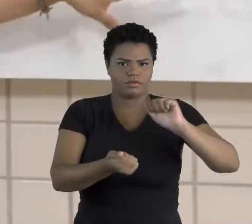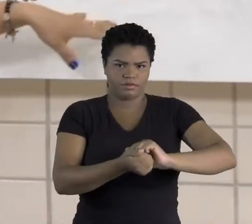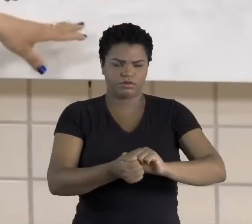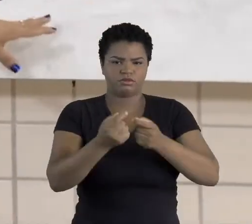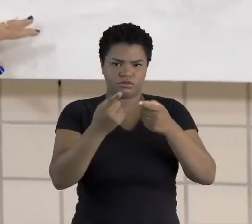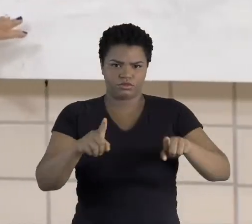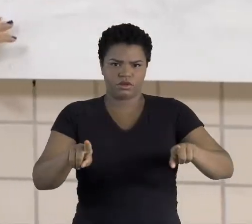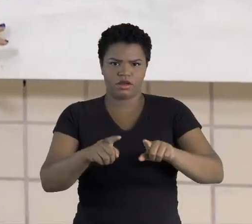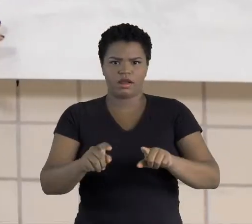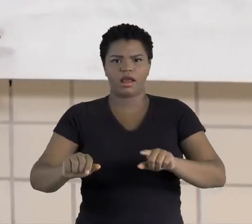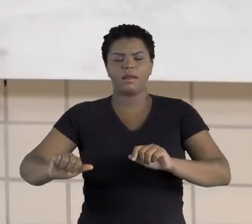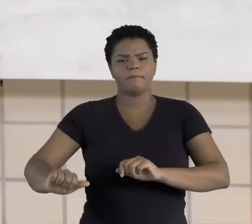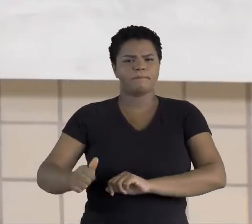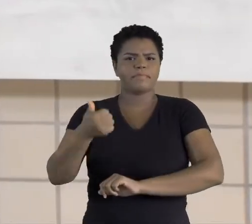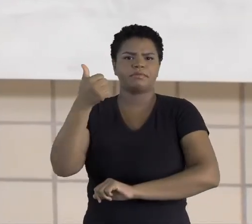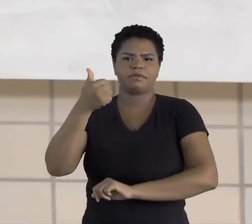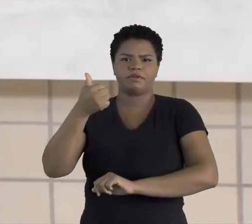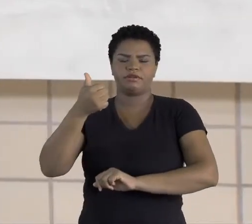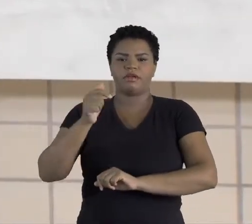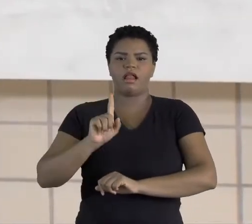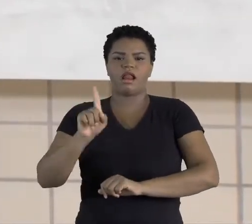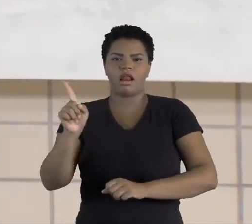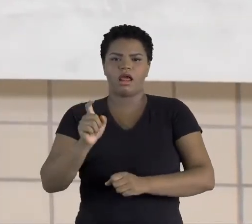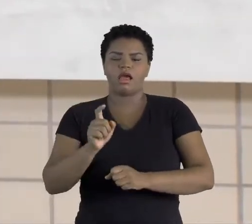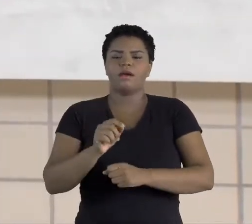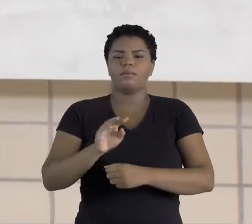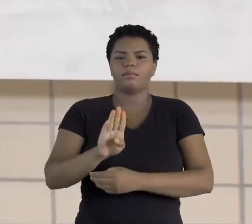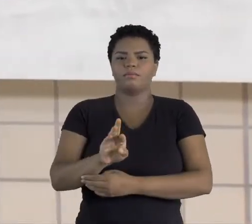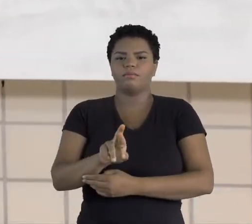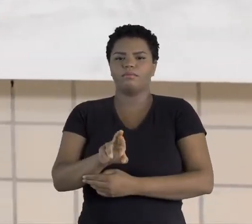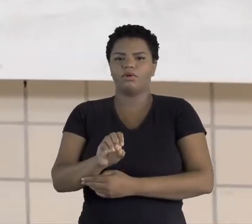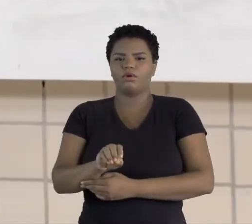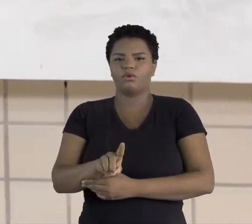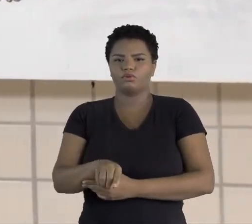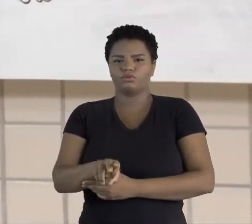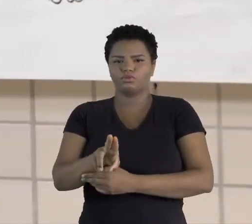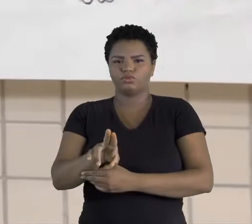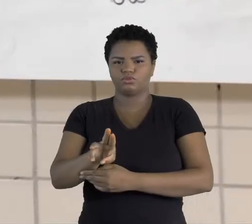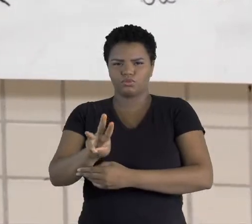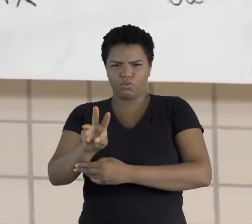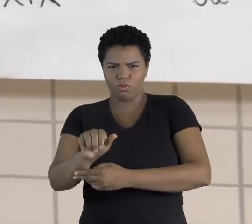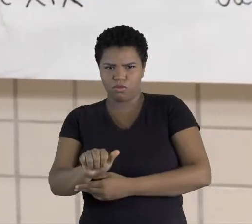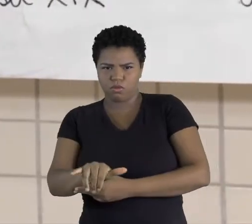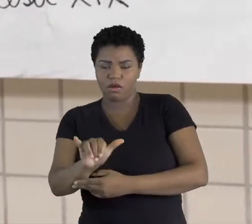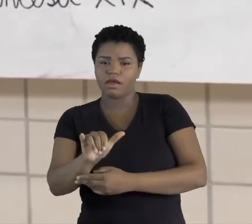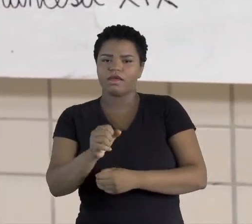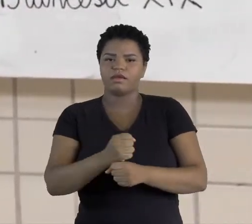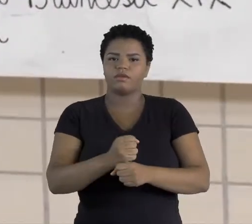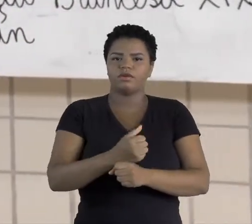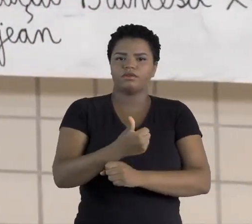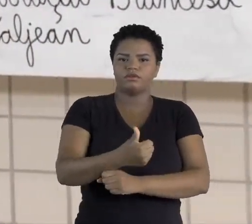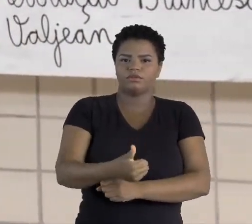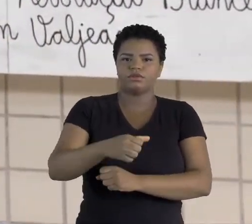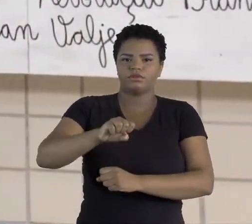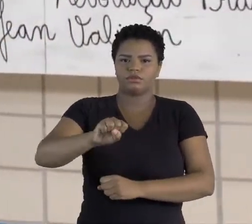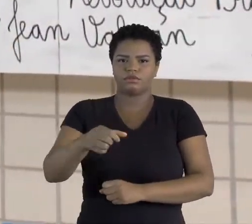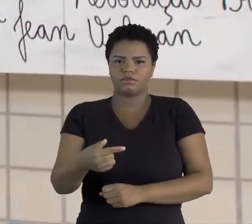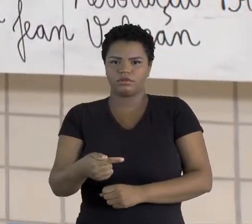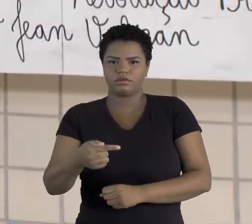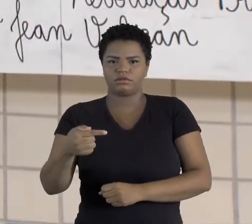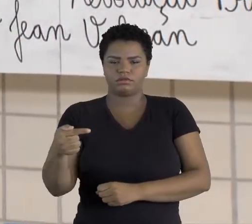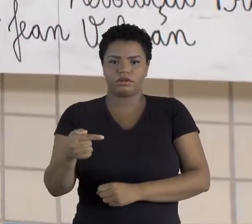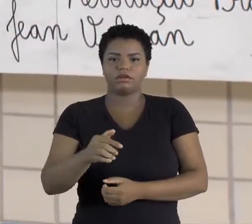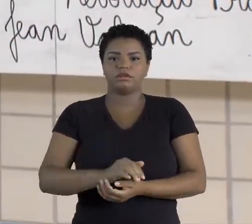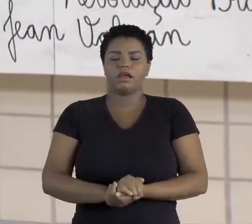lá na Broadway em 1987. Então, esse filme, que é de 2012, ele é